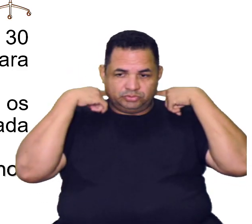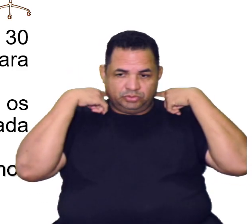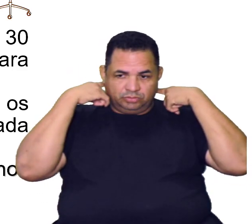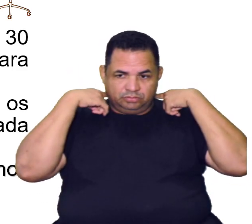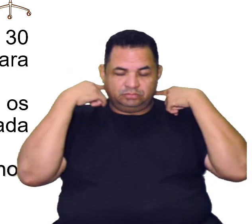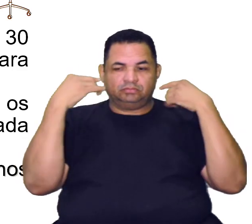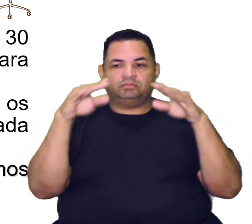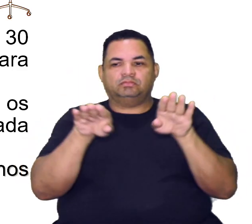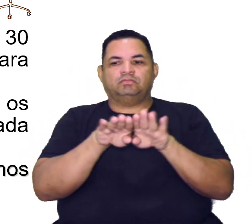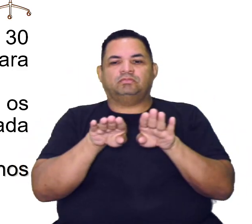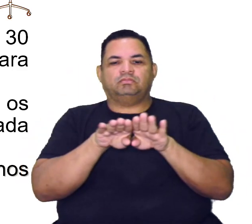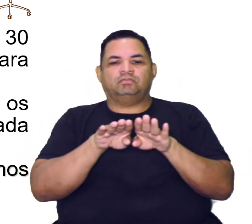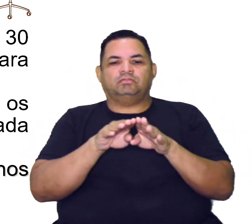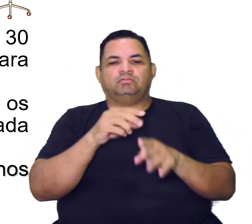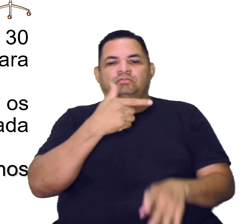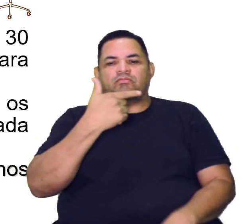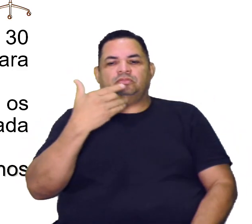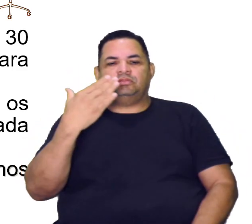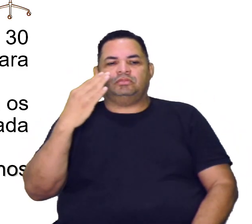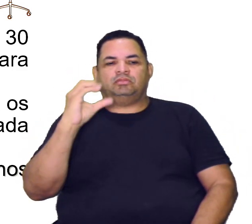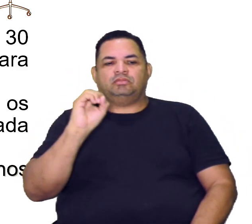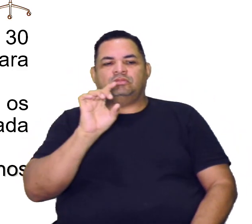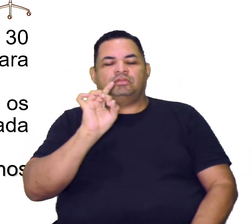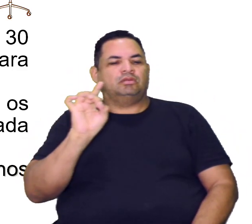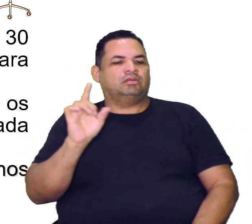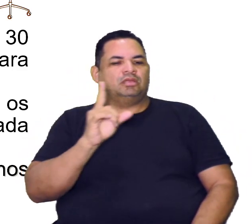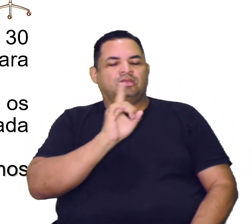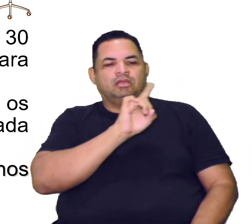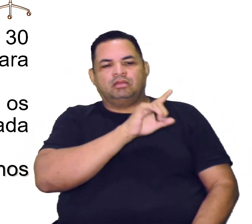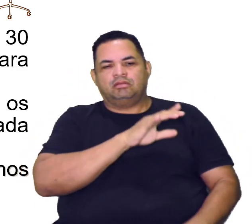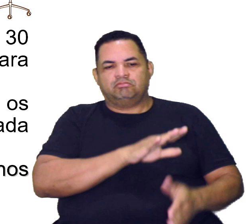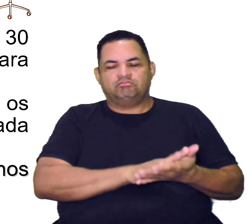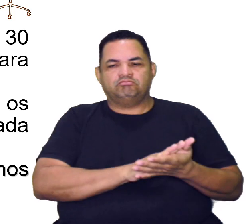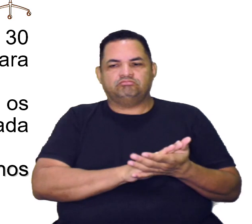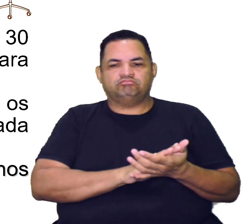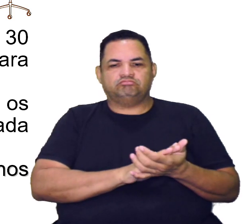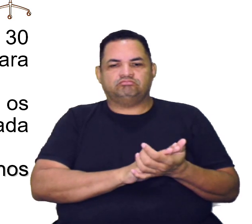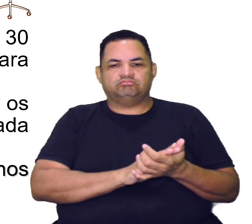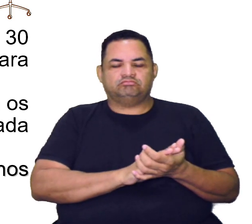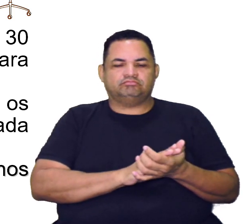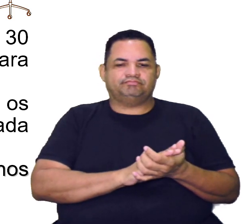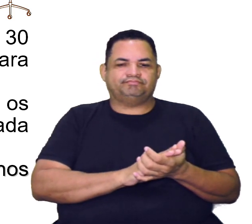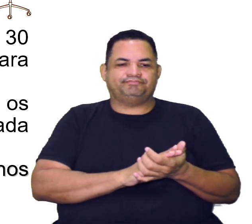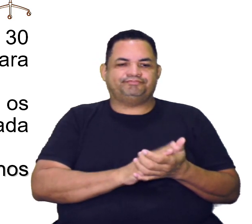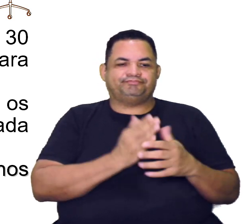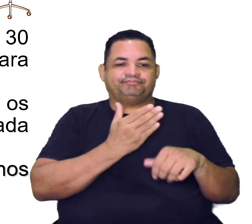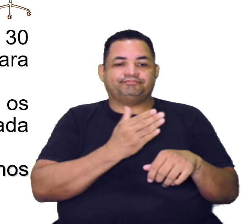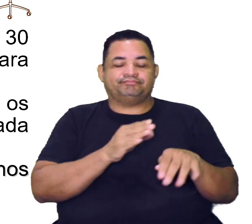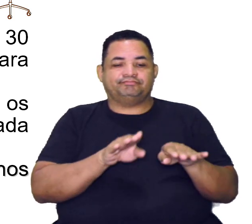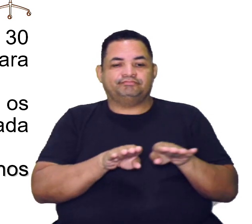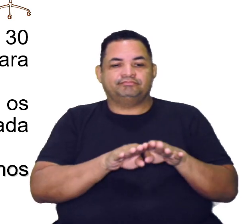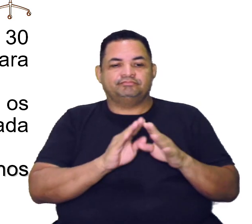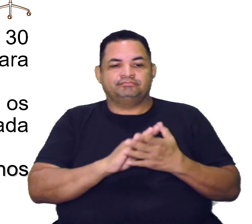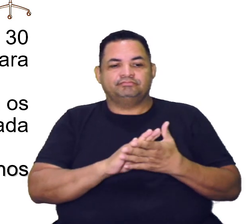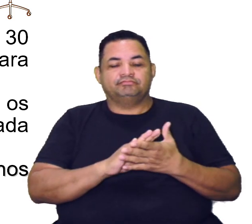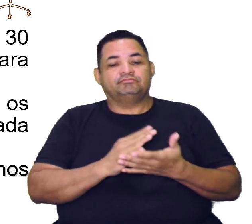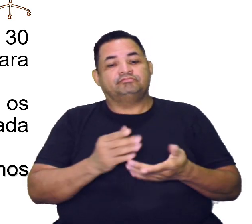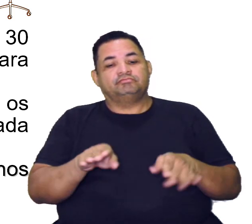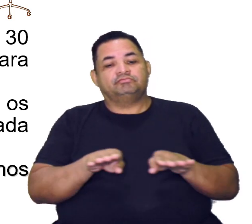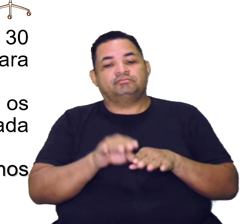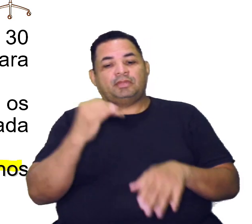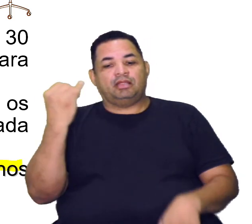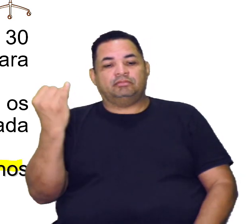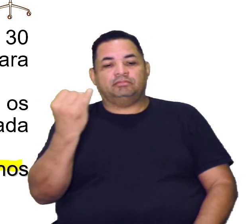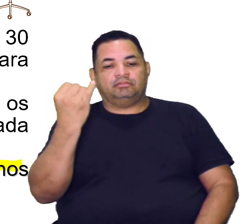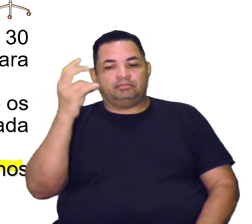também, por 20 segundos em cada lado, se você fez exercícios intercalados. E eu reforço aqui com você e